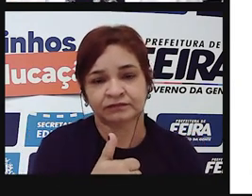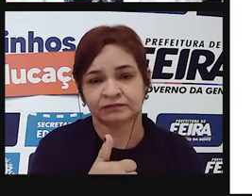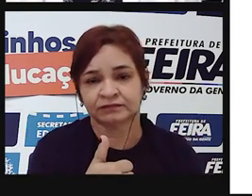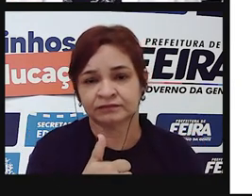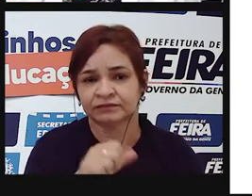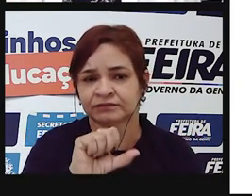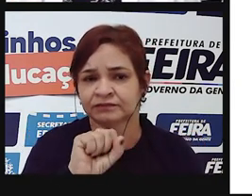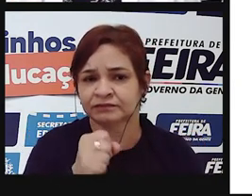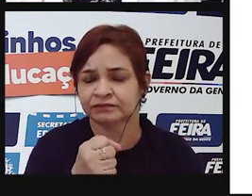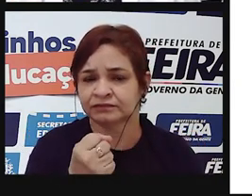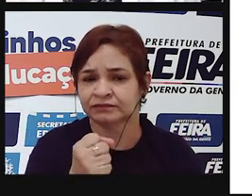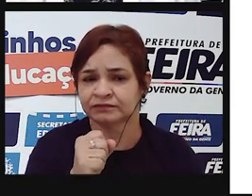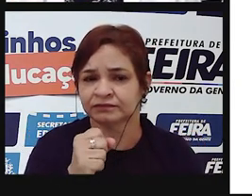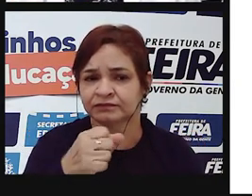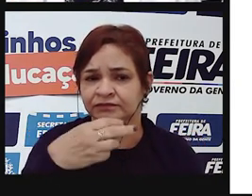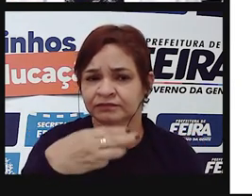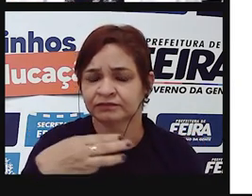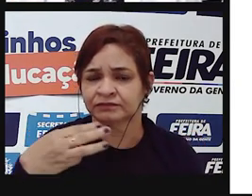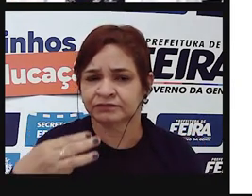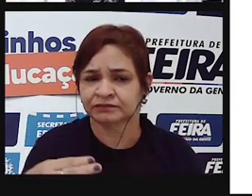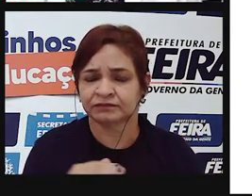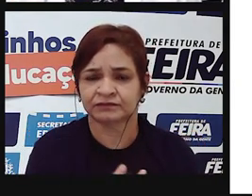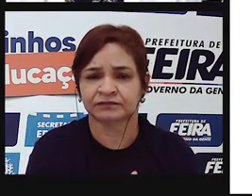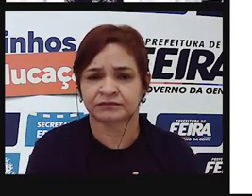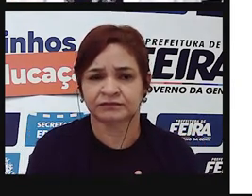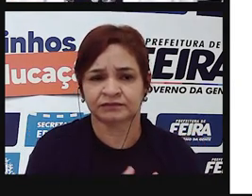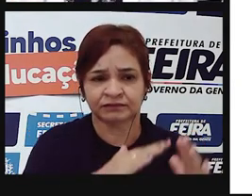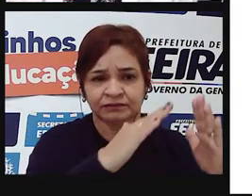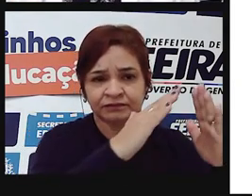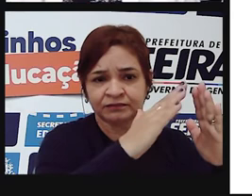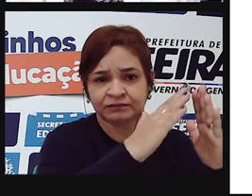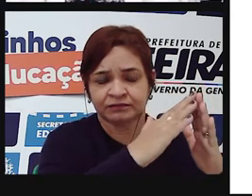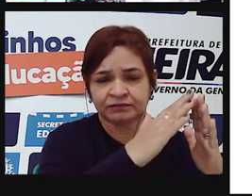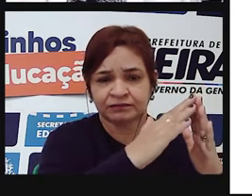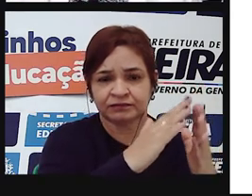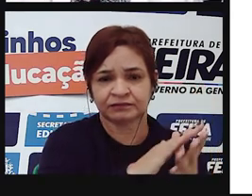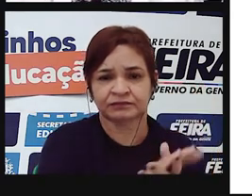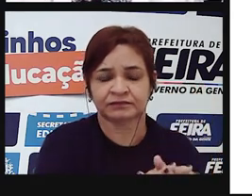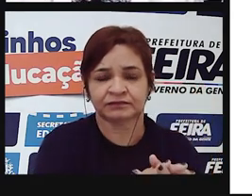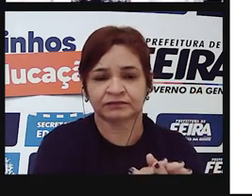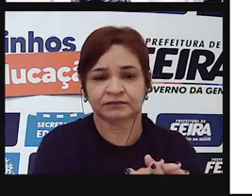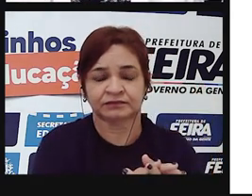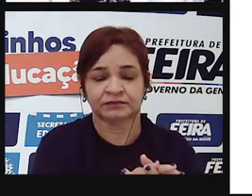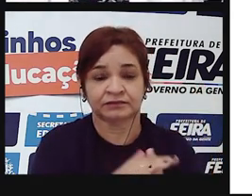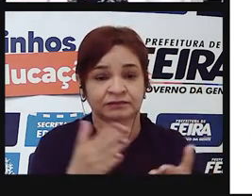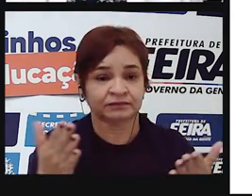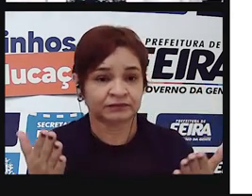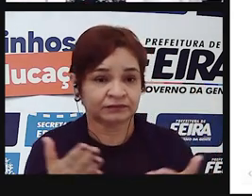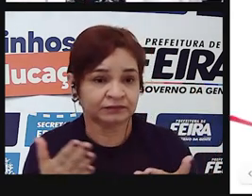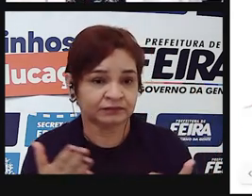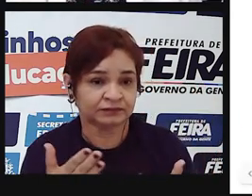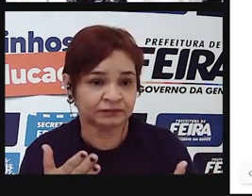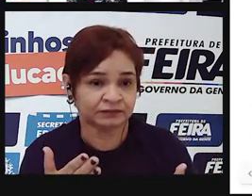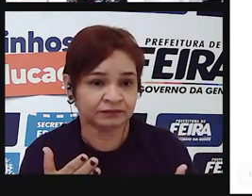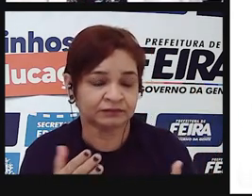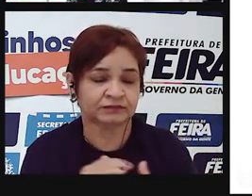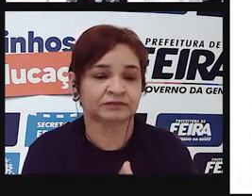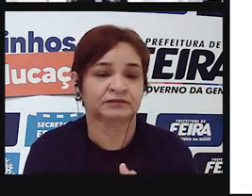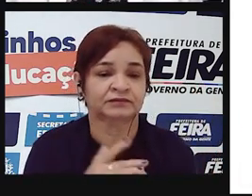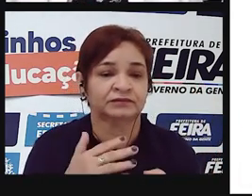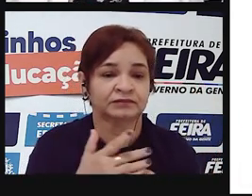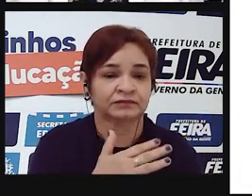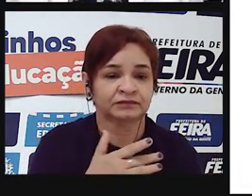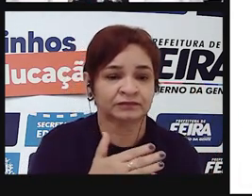1873 e 1833, a vila é elevada à categoria de cidade, com o nome de